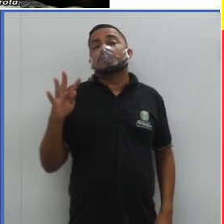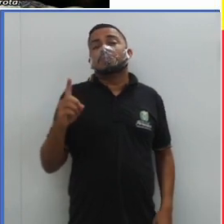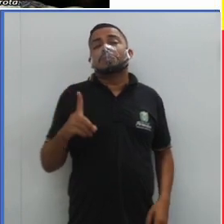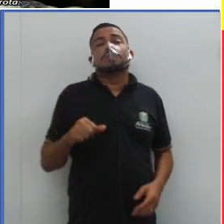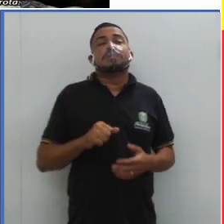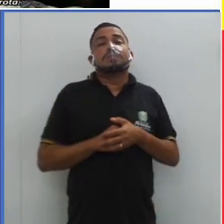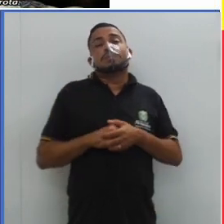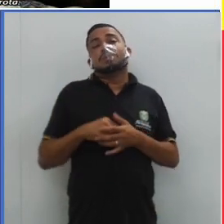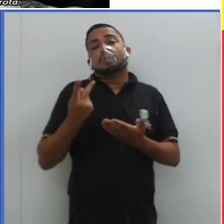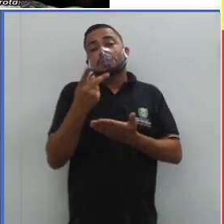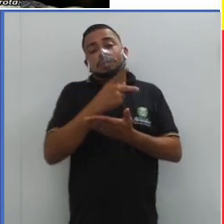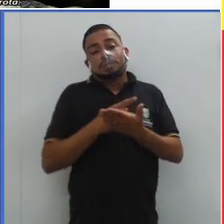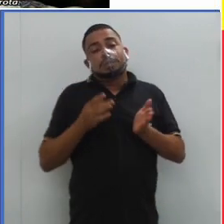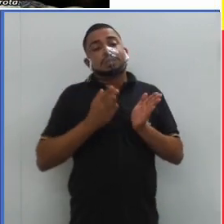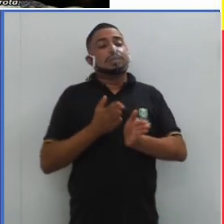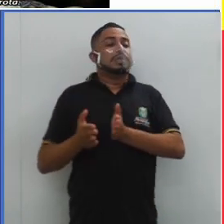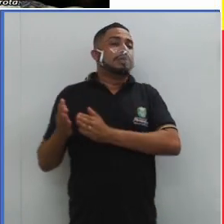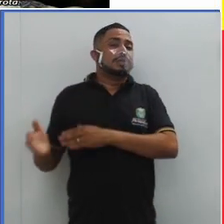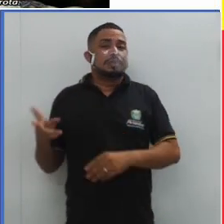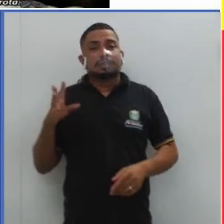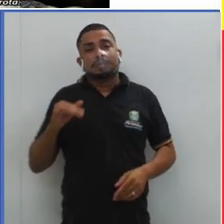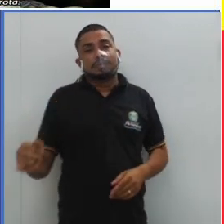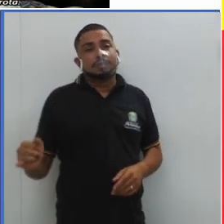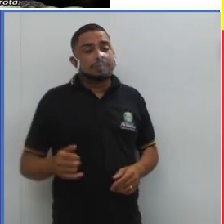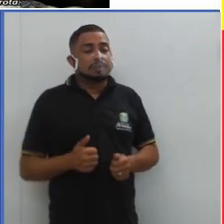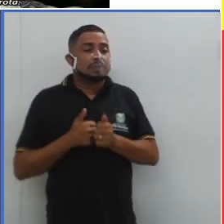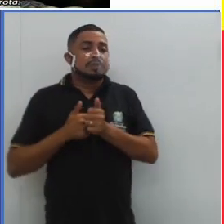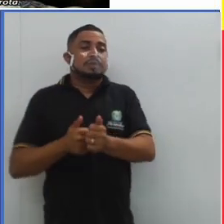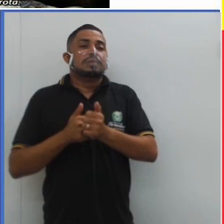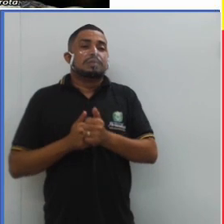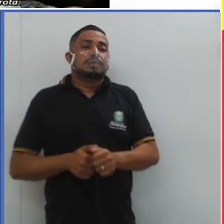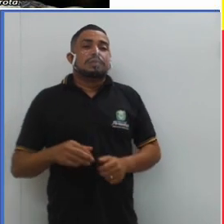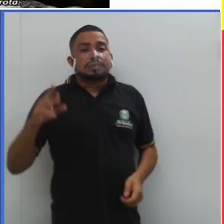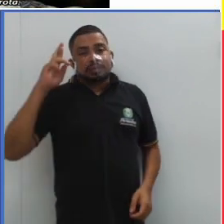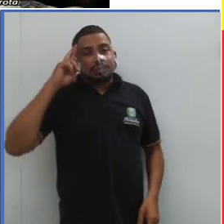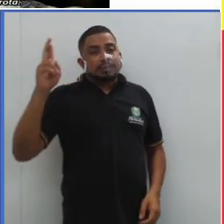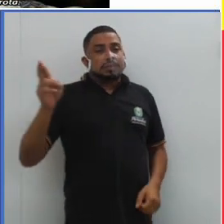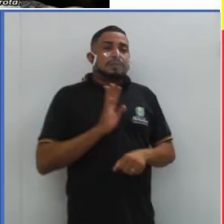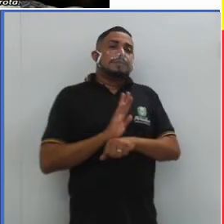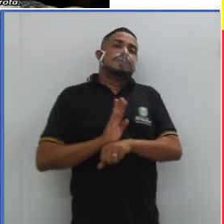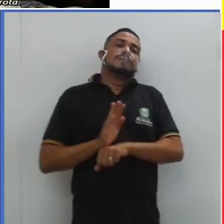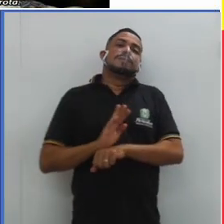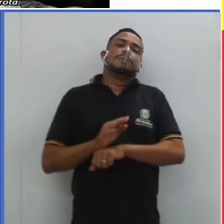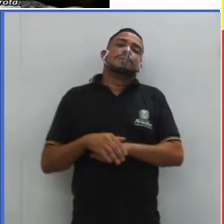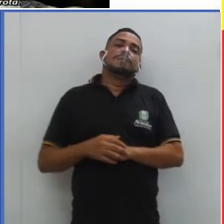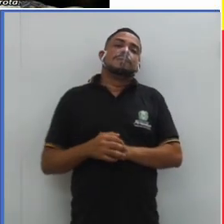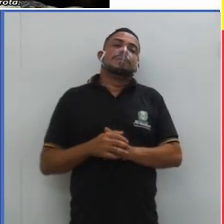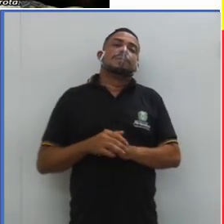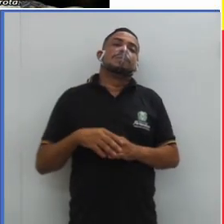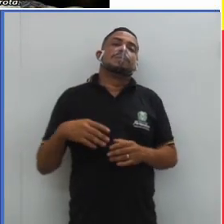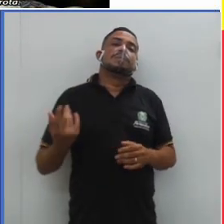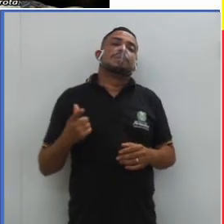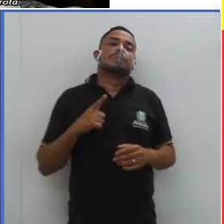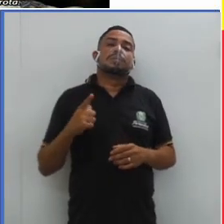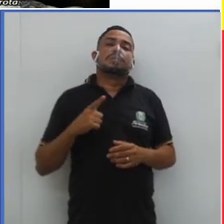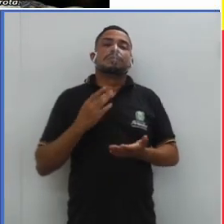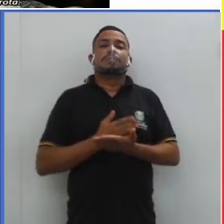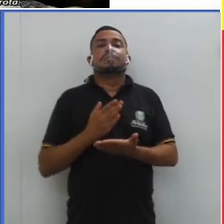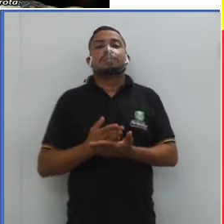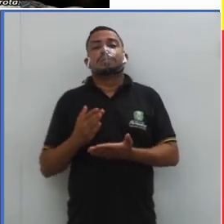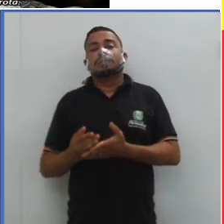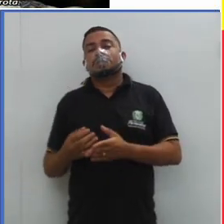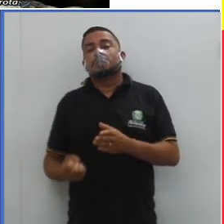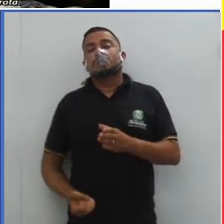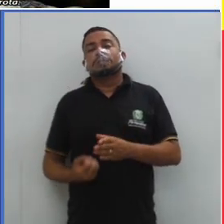aquele desenho, certo? Sequencial, que vai guiar o diretor na filmagem, certo? Que é uma